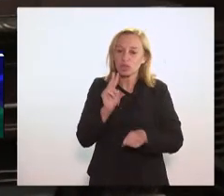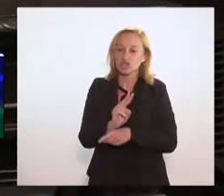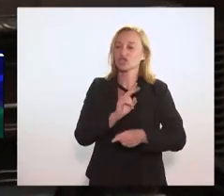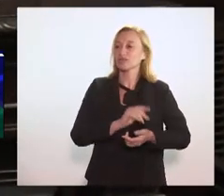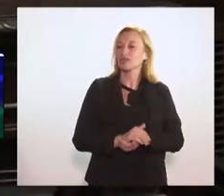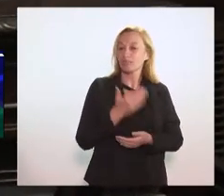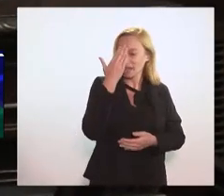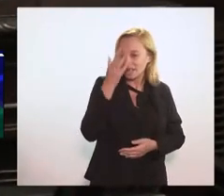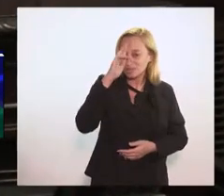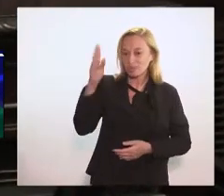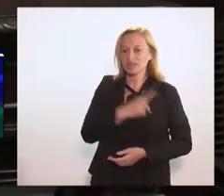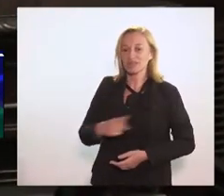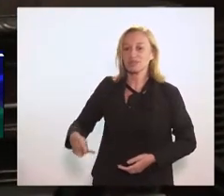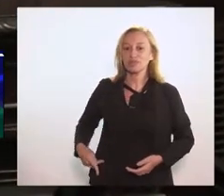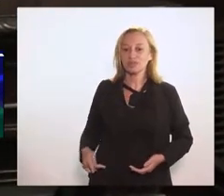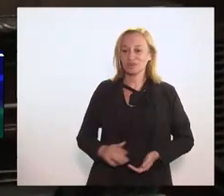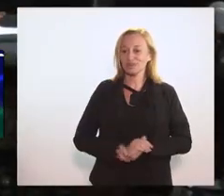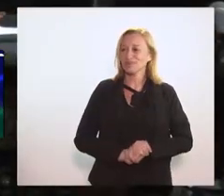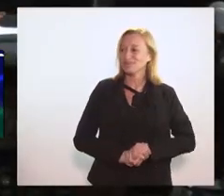presidente.